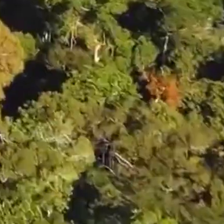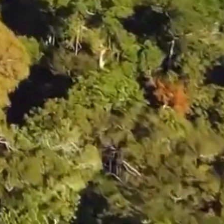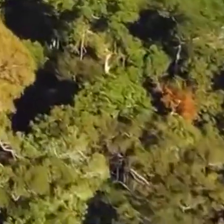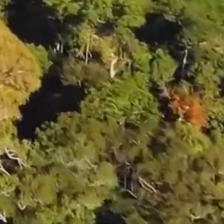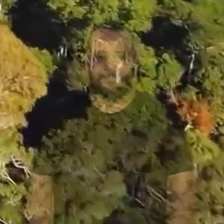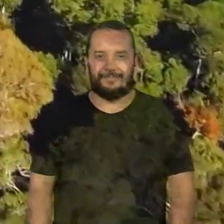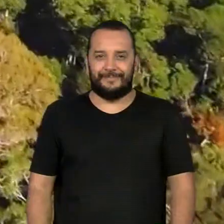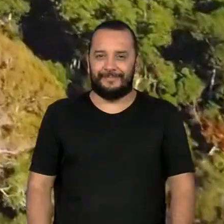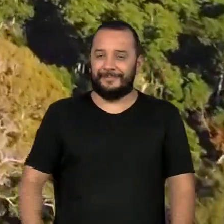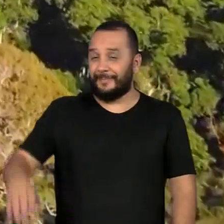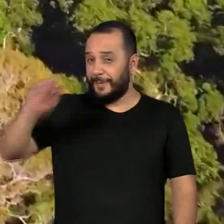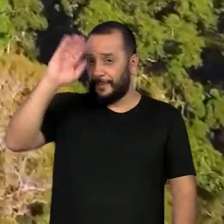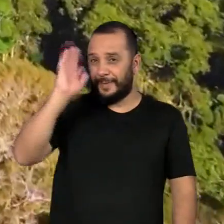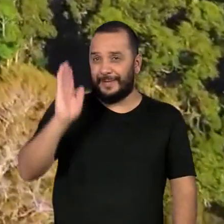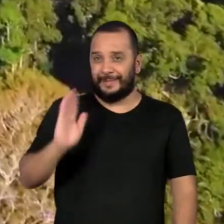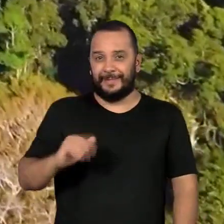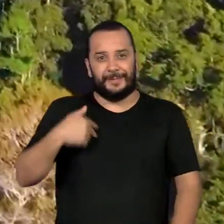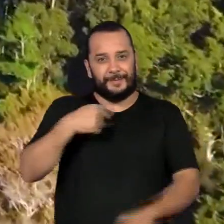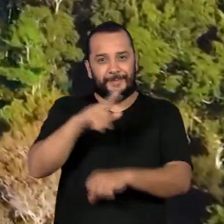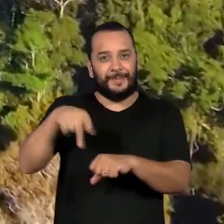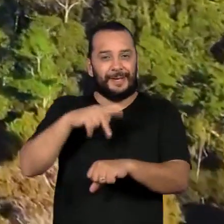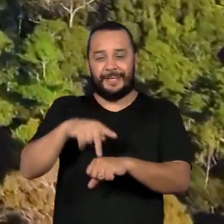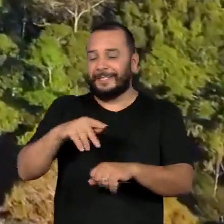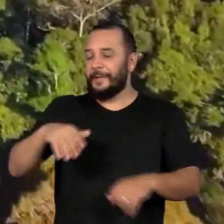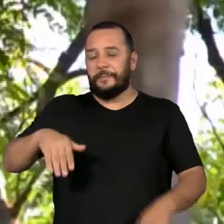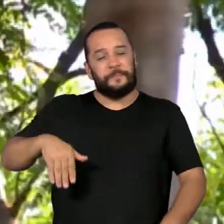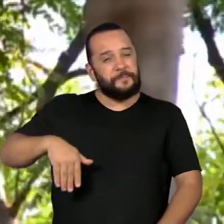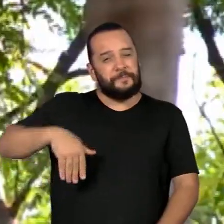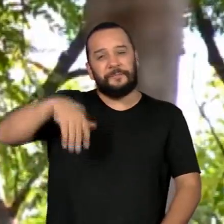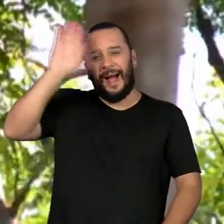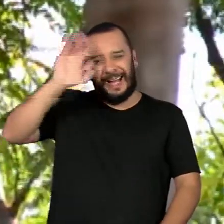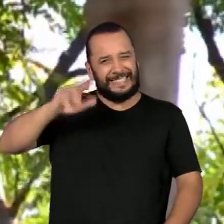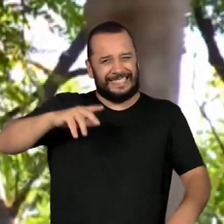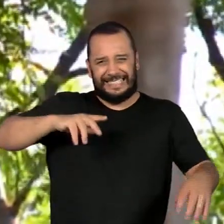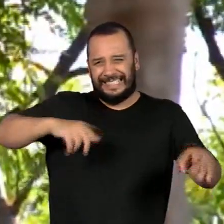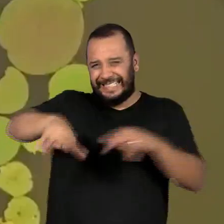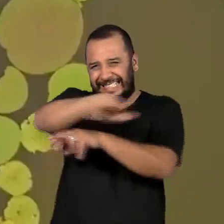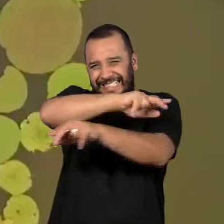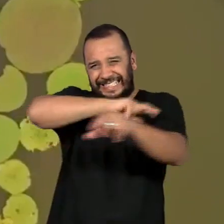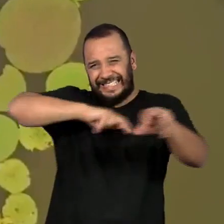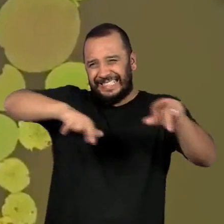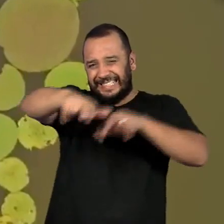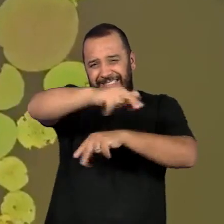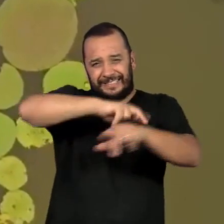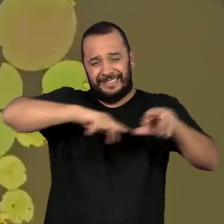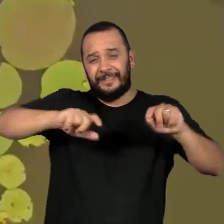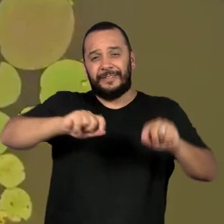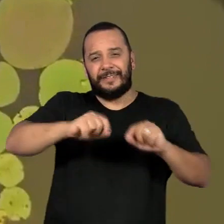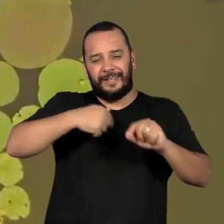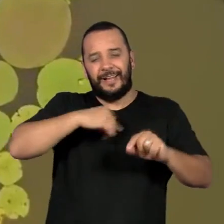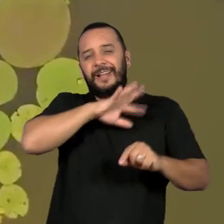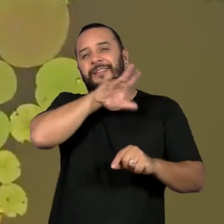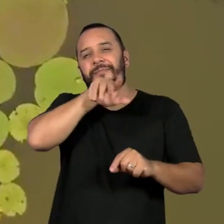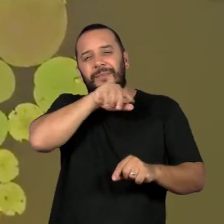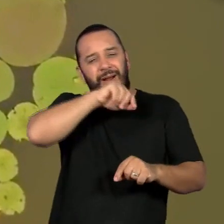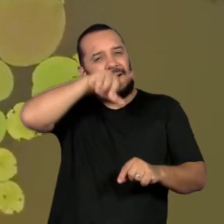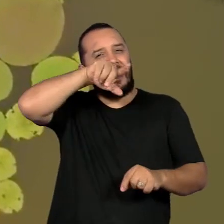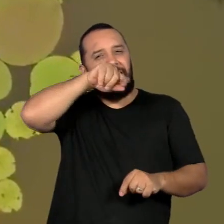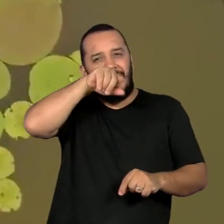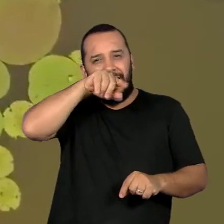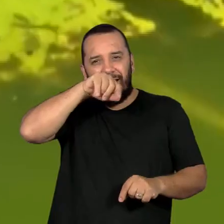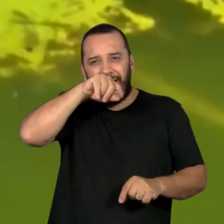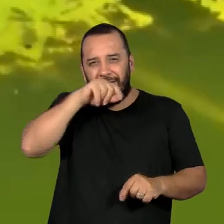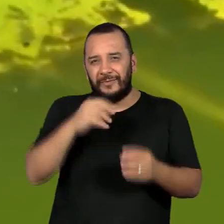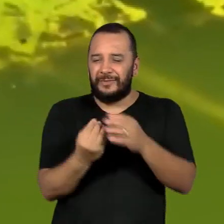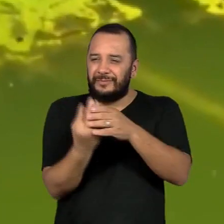O Brasil é o país mais rico do mundo em espécies de animais e plantas. É mega